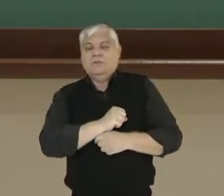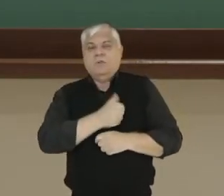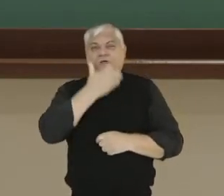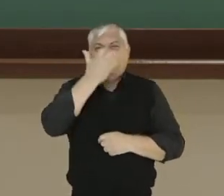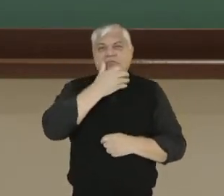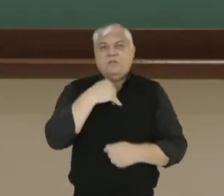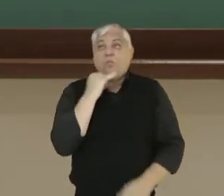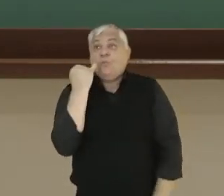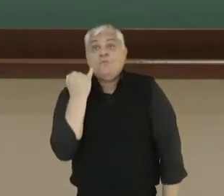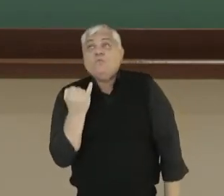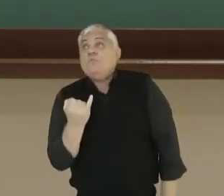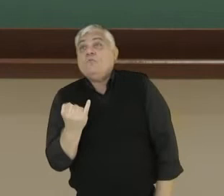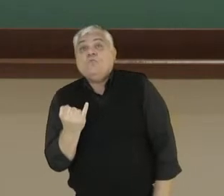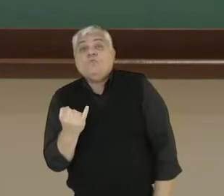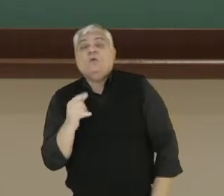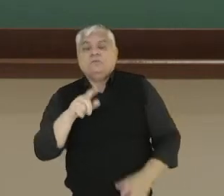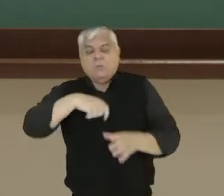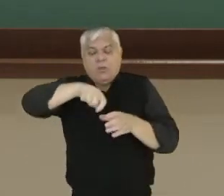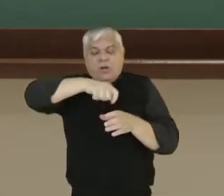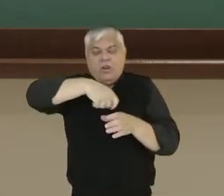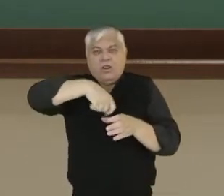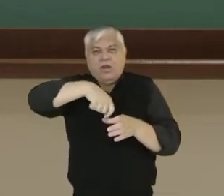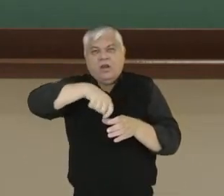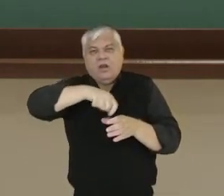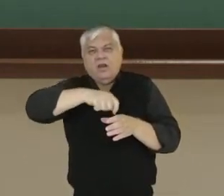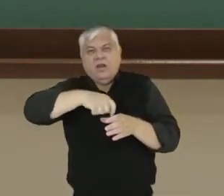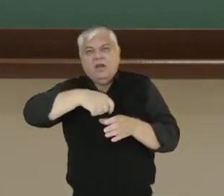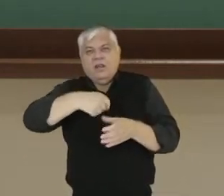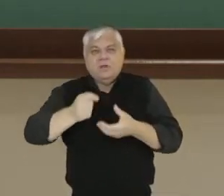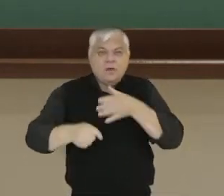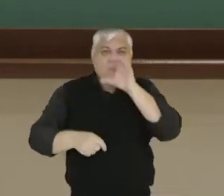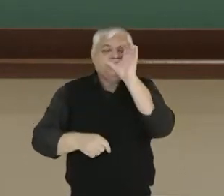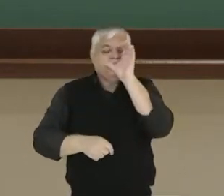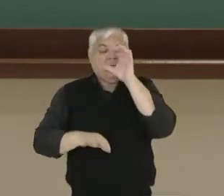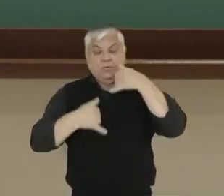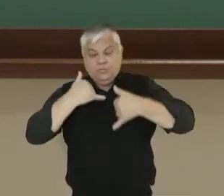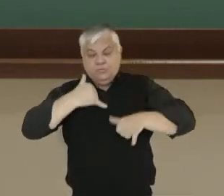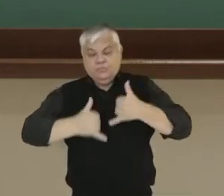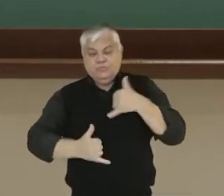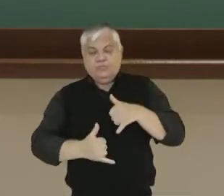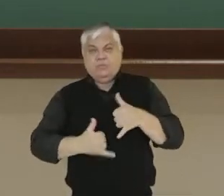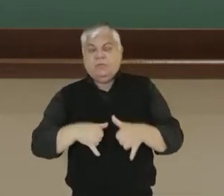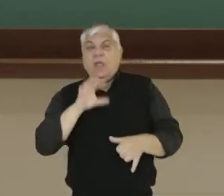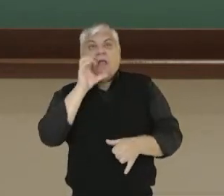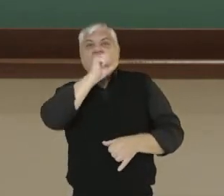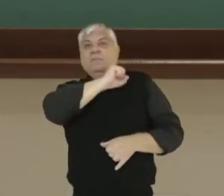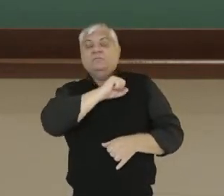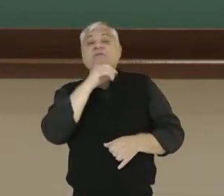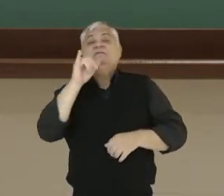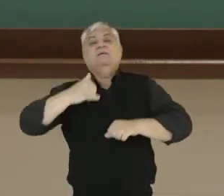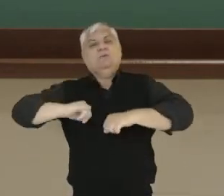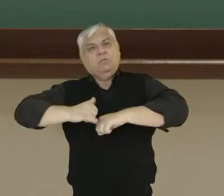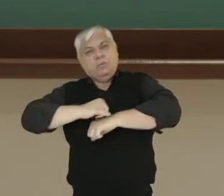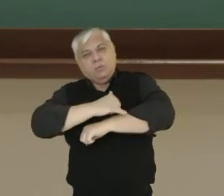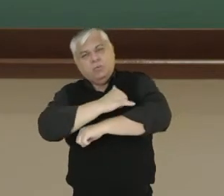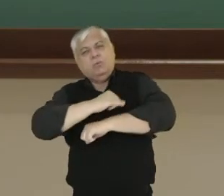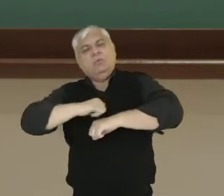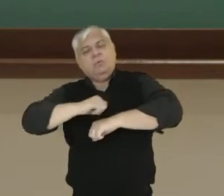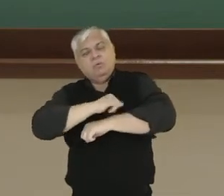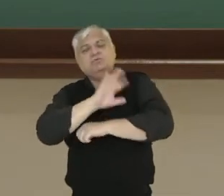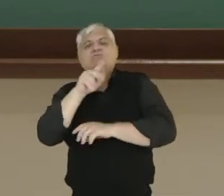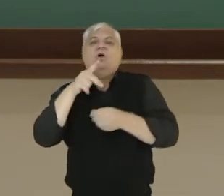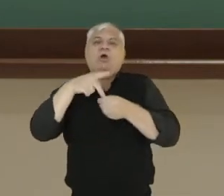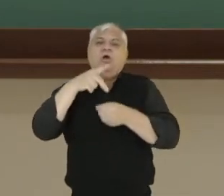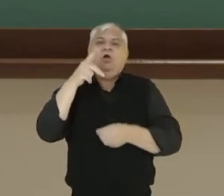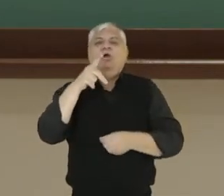magrelão, normalmente toma lá alguma coisa que transforma-se em energia rápida, né? Se você já é um pouquinho mais gordinho, normalmente você toma uma proteínazinha ali